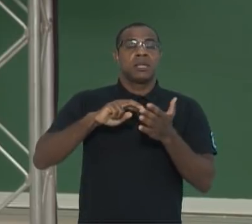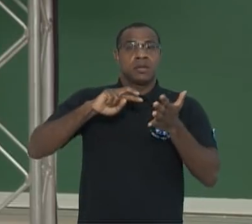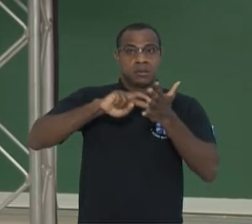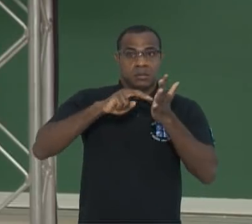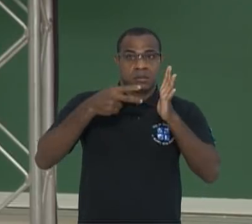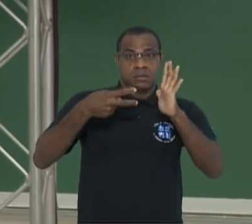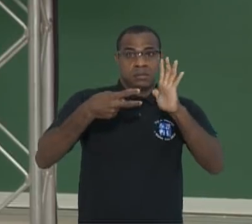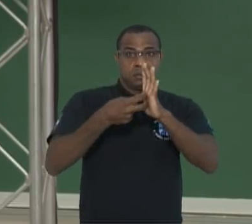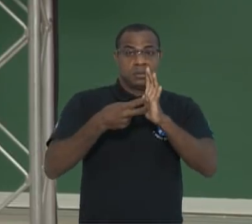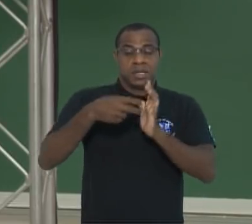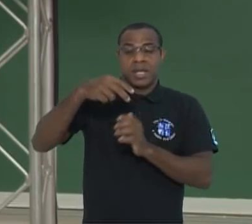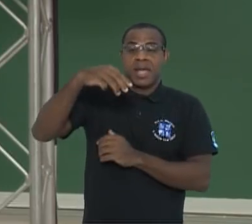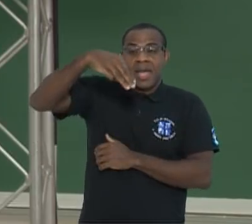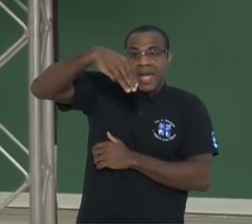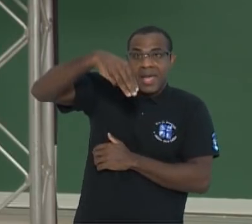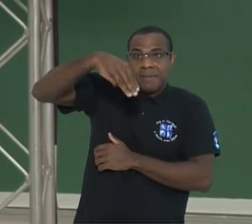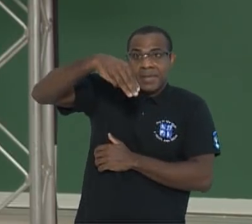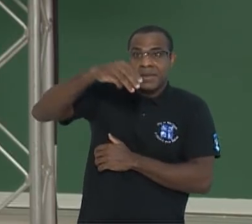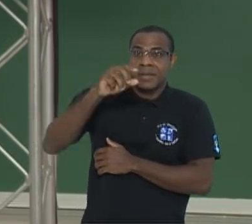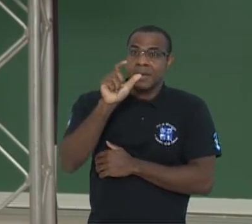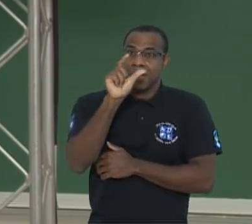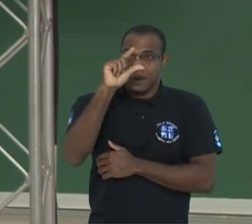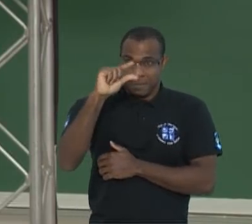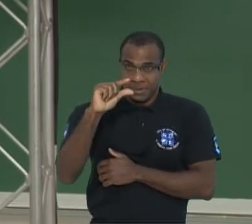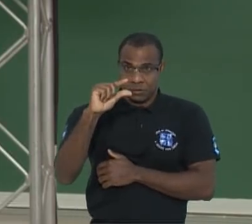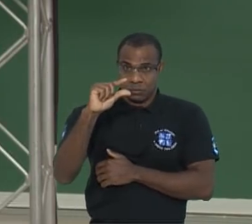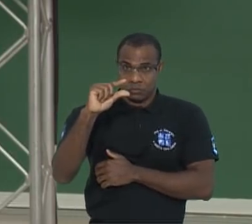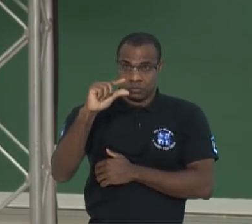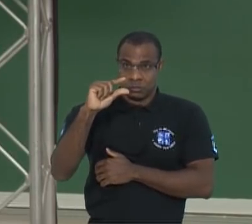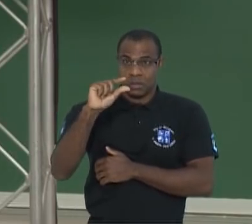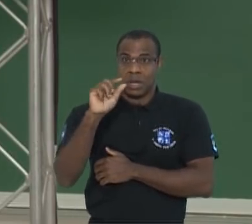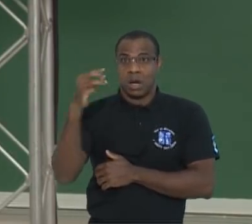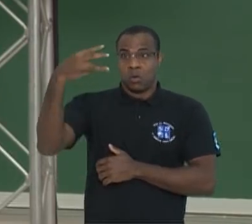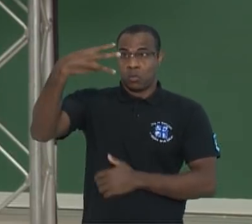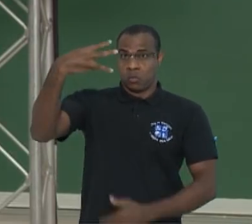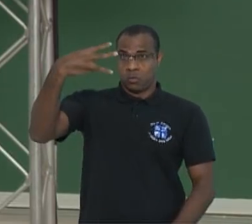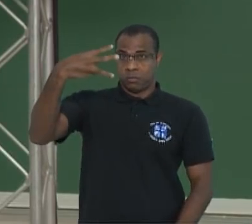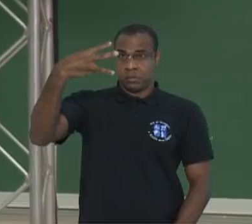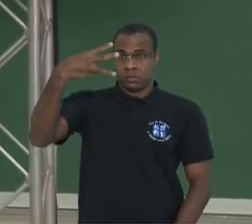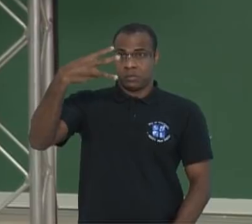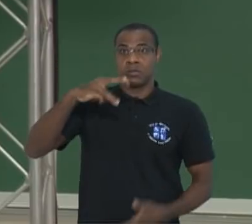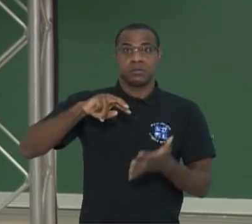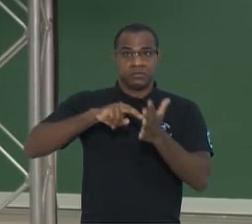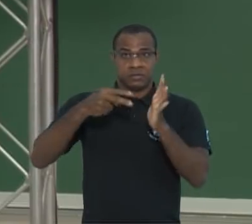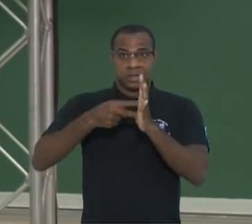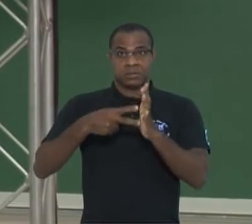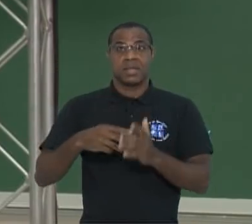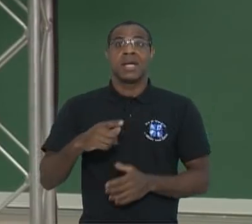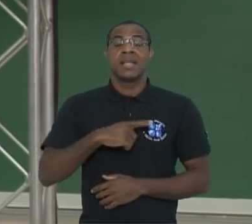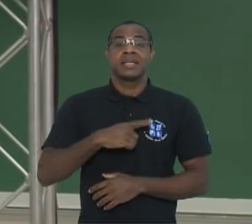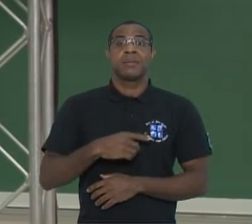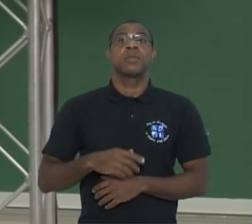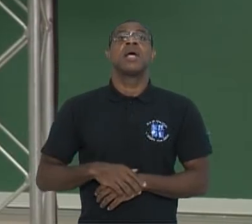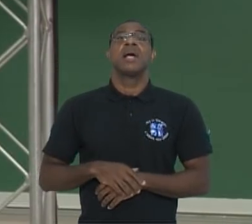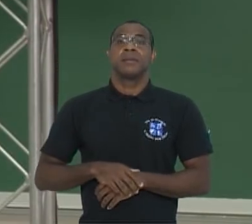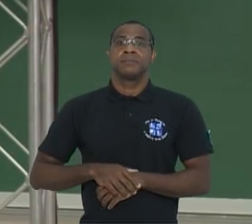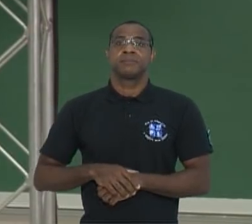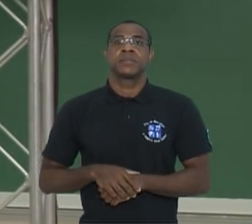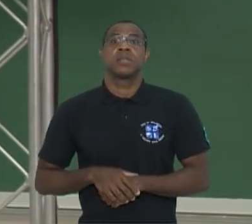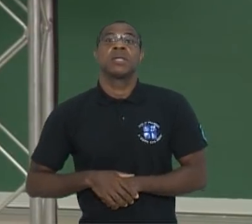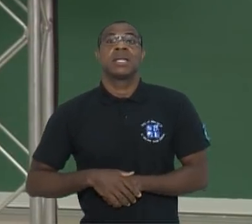símbolo M minúsculo ao cubo. Nós temos, no nosso lado direito da